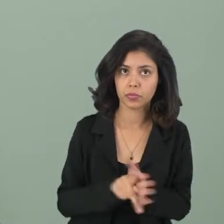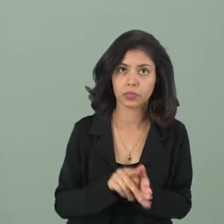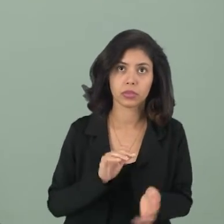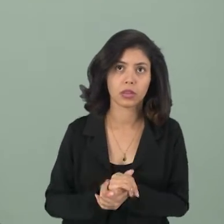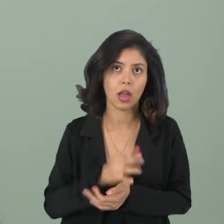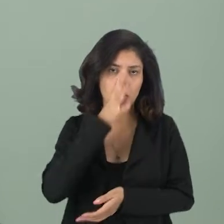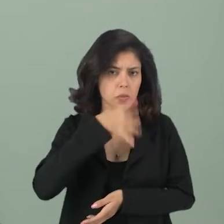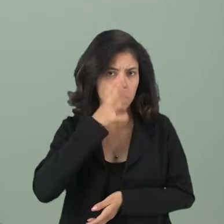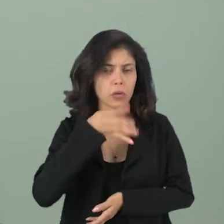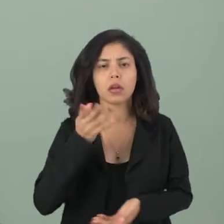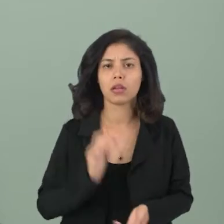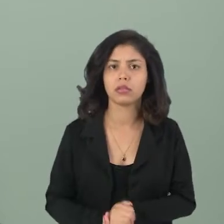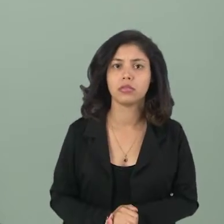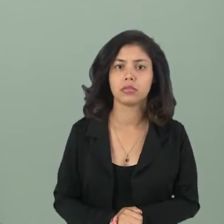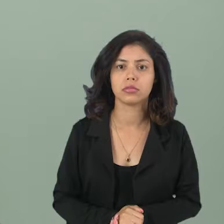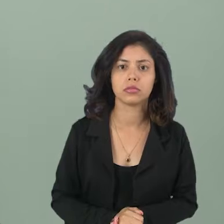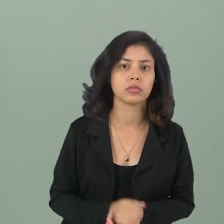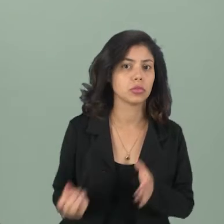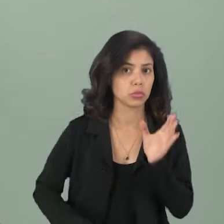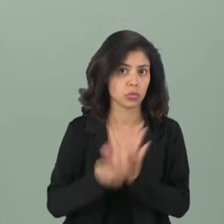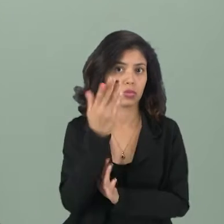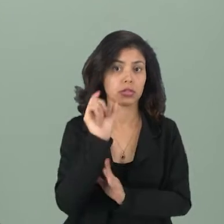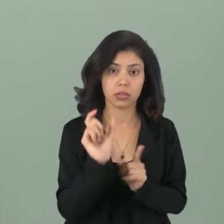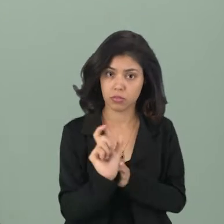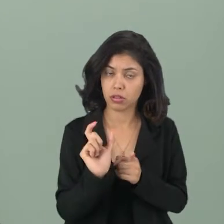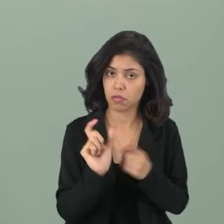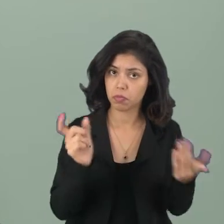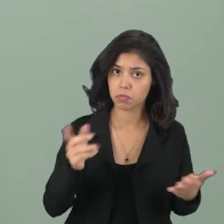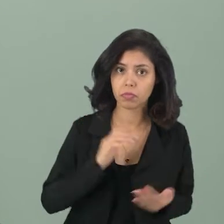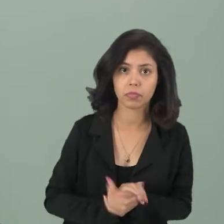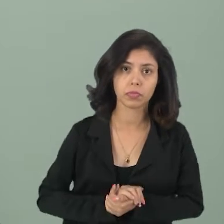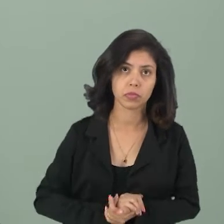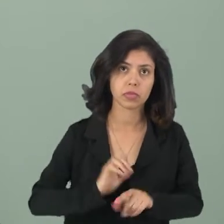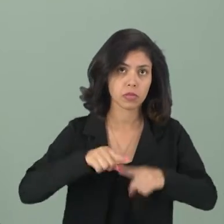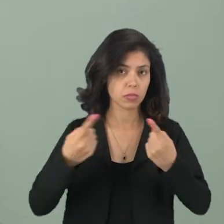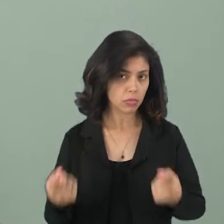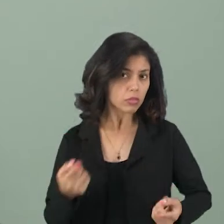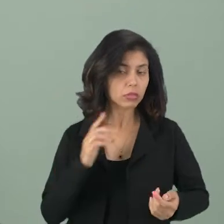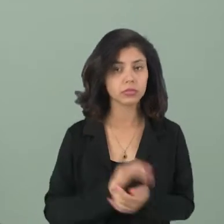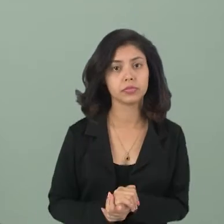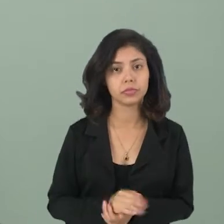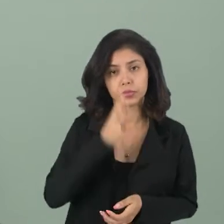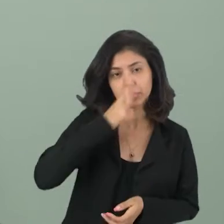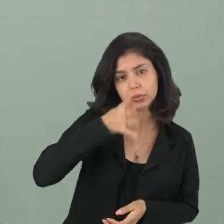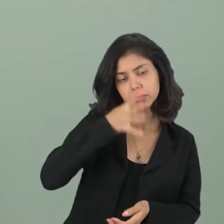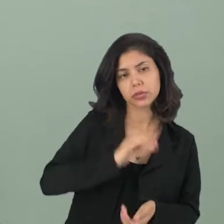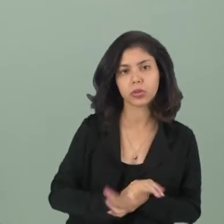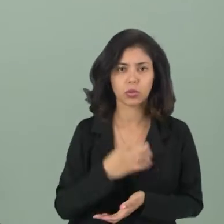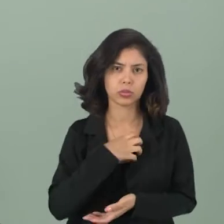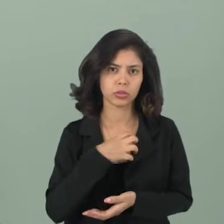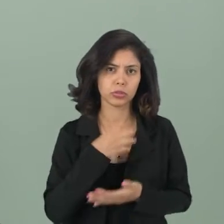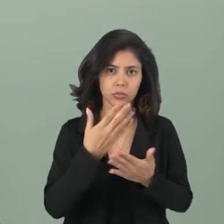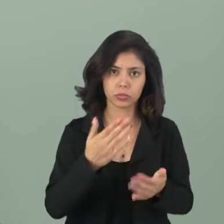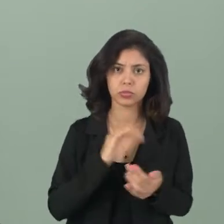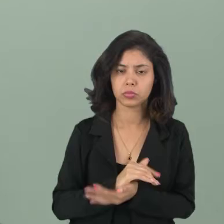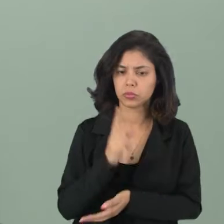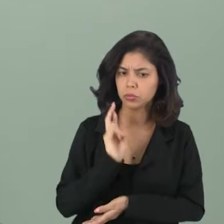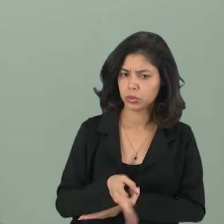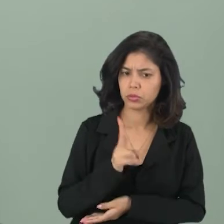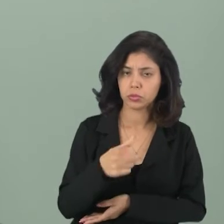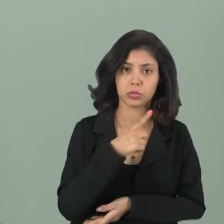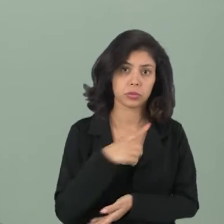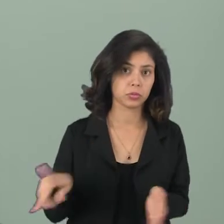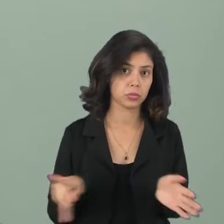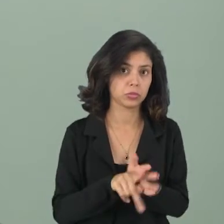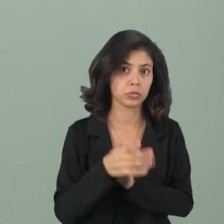criticar né na origem e formação das palavras mas é a questão crítico É no sentido mesmo de ter